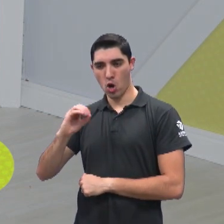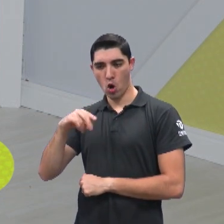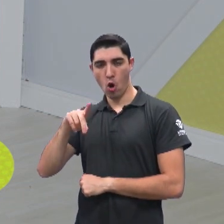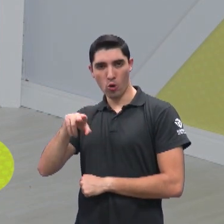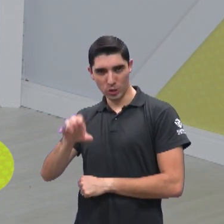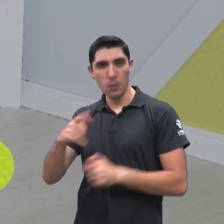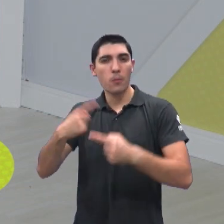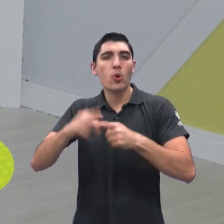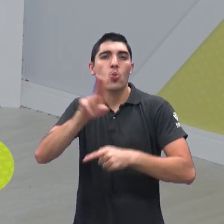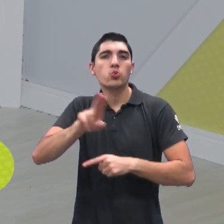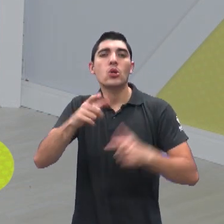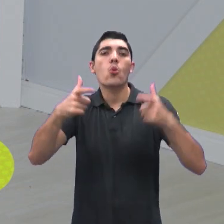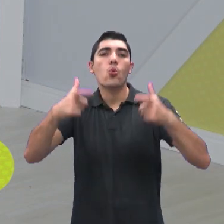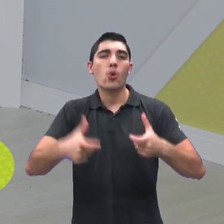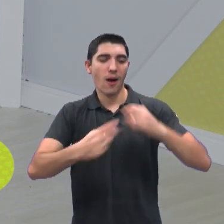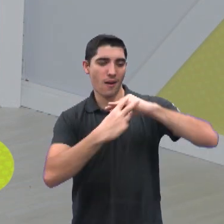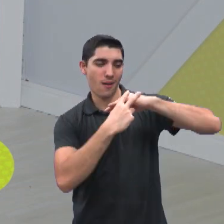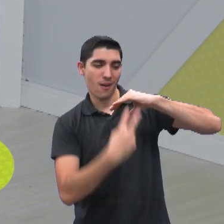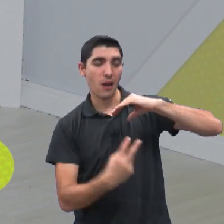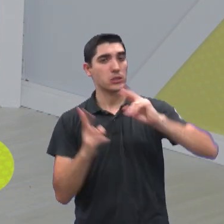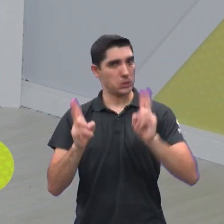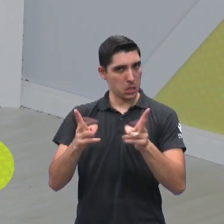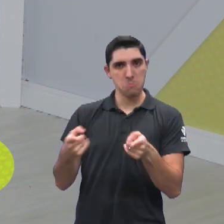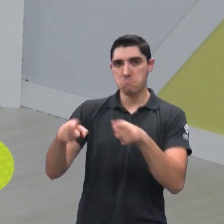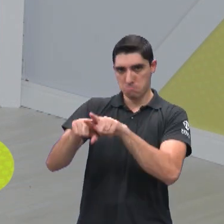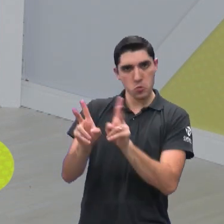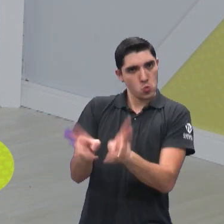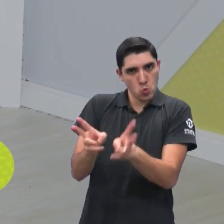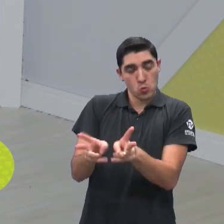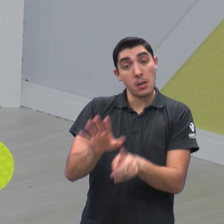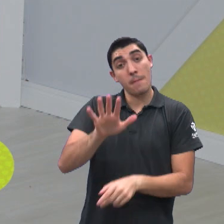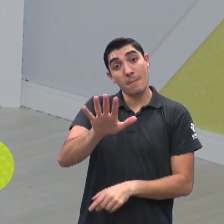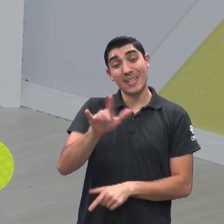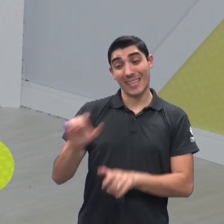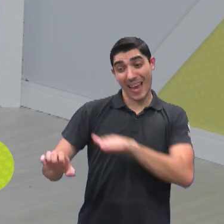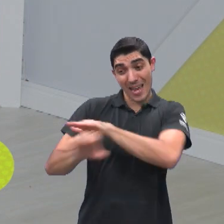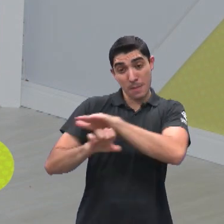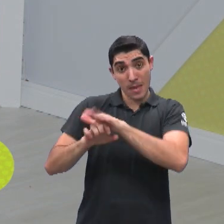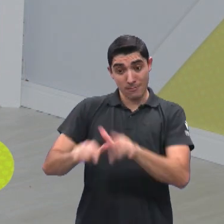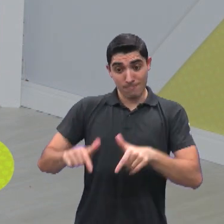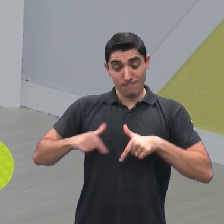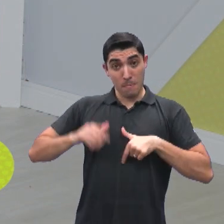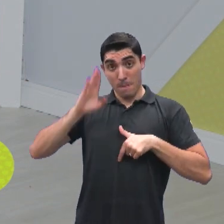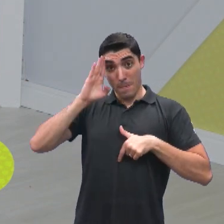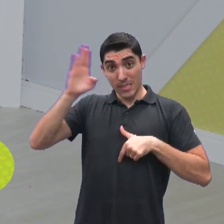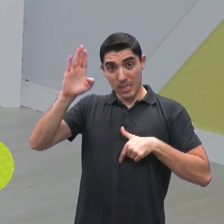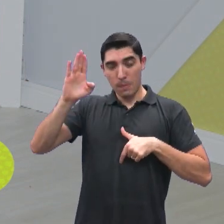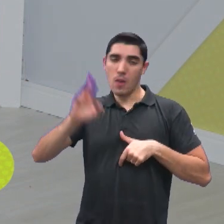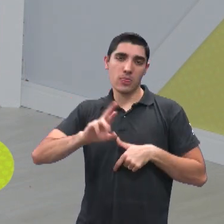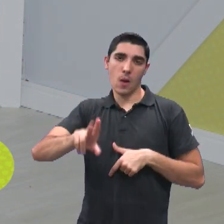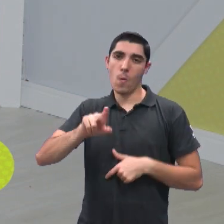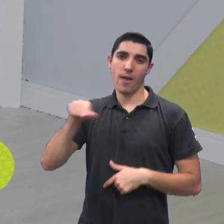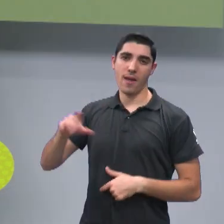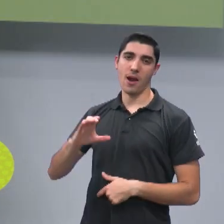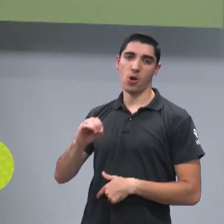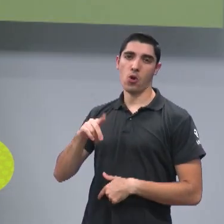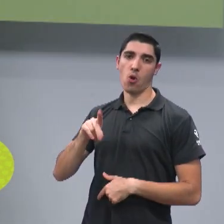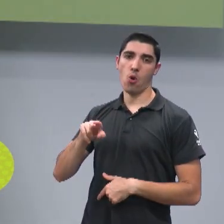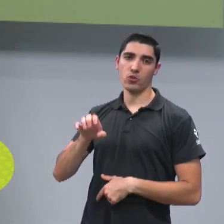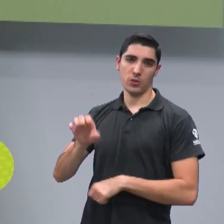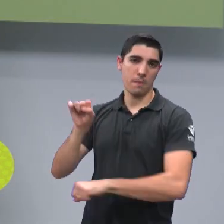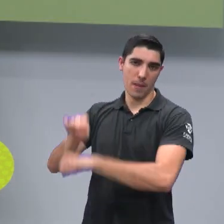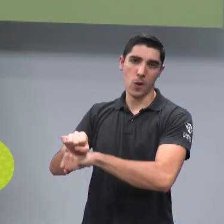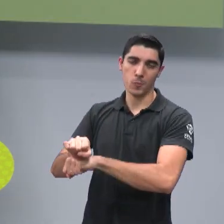local para os seus jogos, continua naturalmente, mas o patrocinador master não será mais a rede de farmácias Farmaconde. Hoje